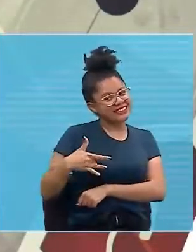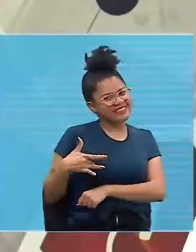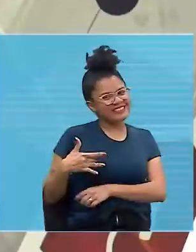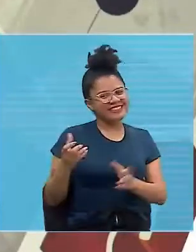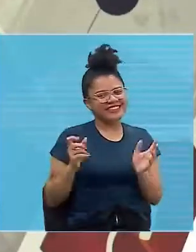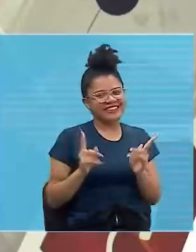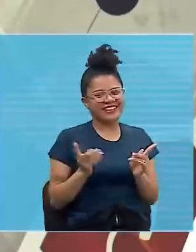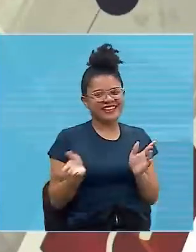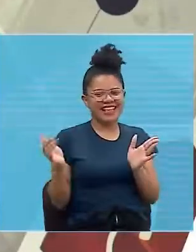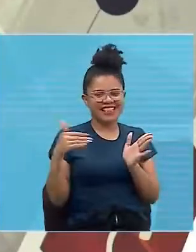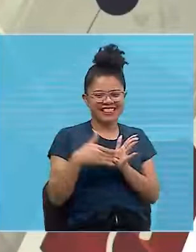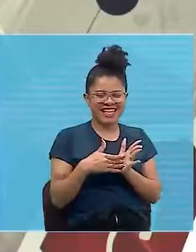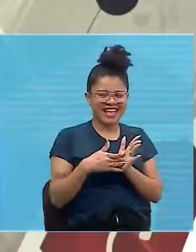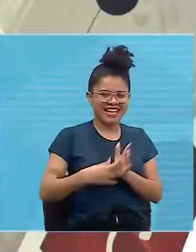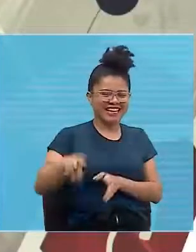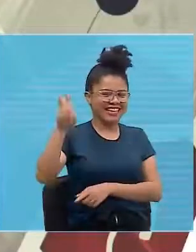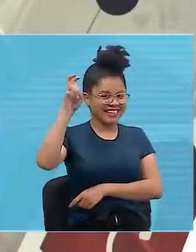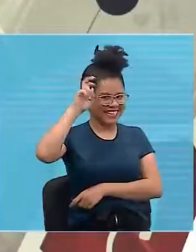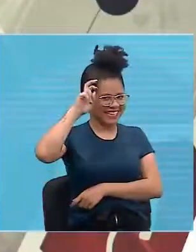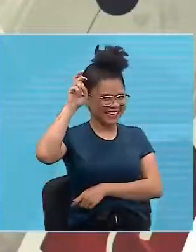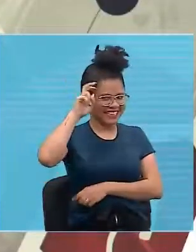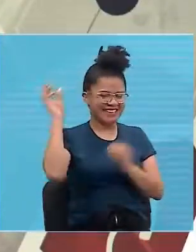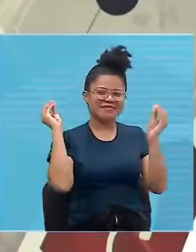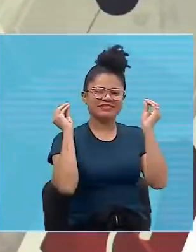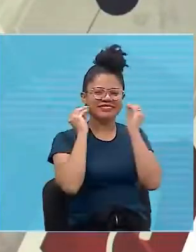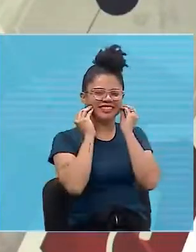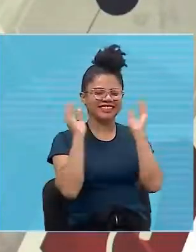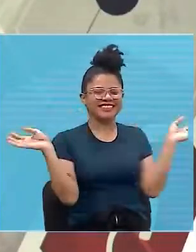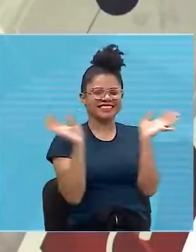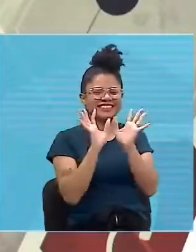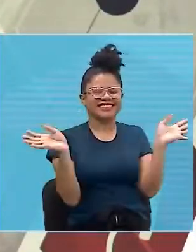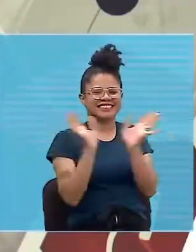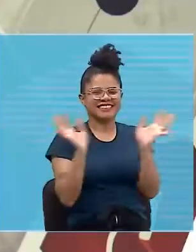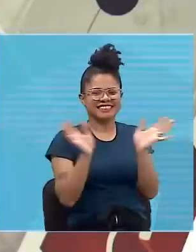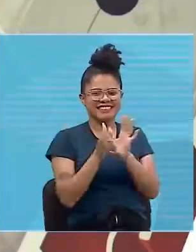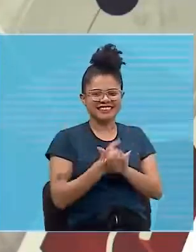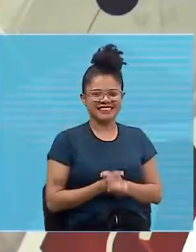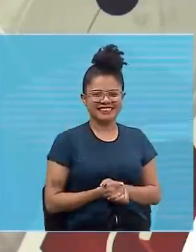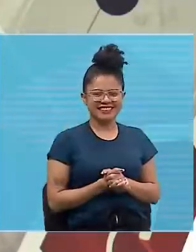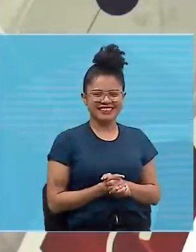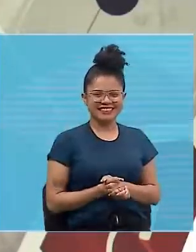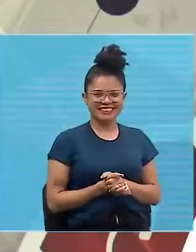Até quinta-feira Um bom feriado para vocês amores beijos tchau